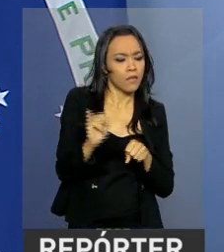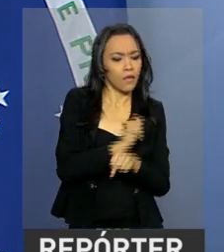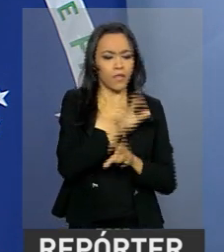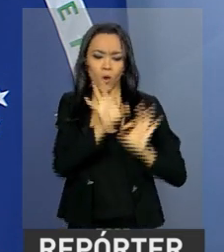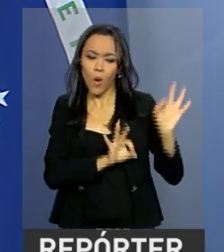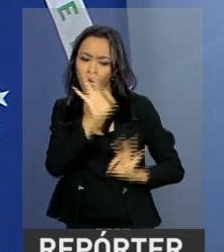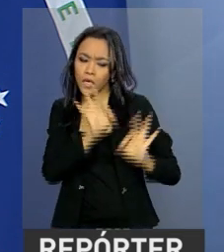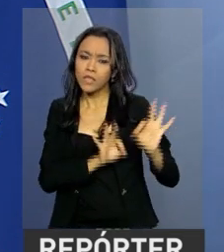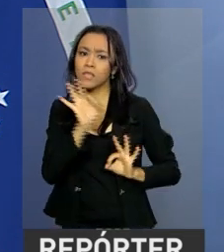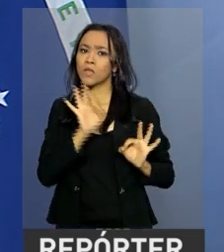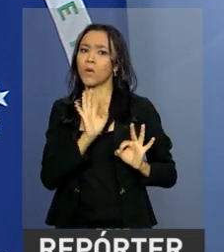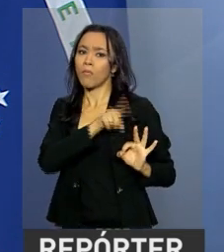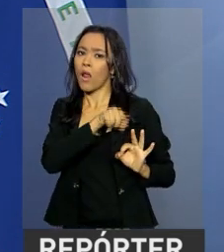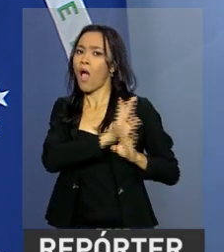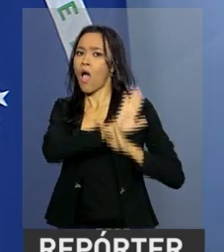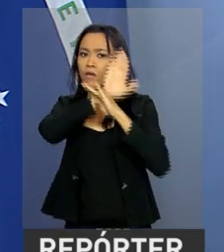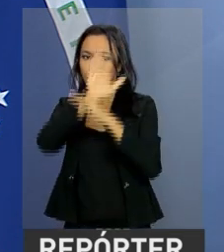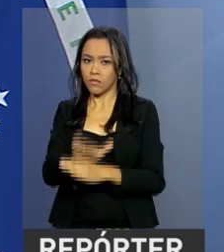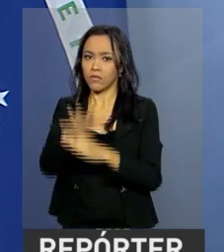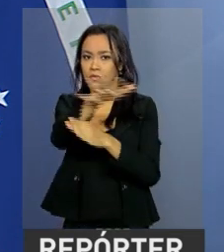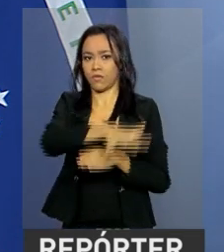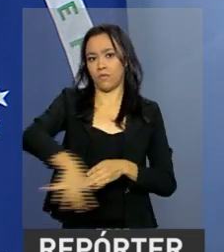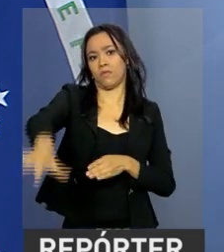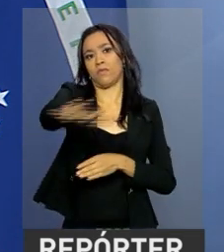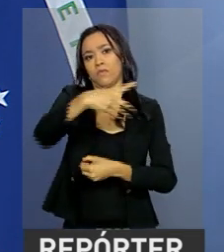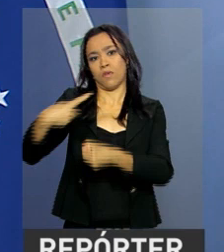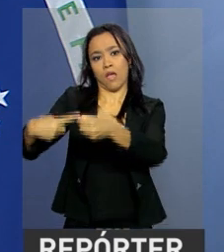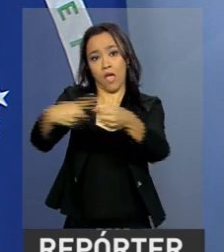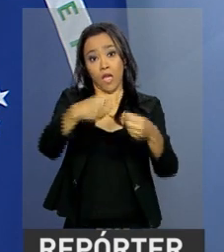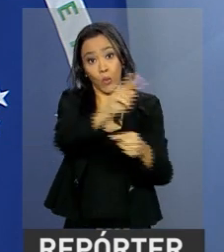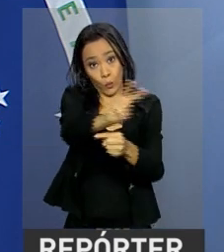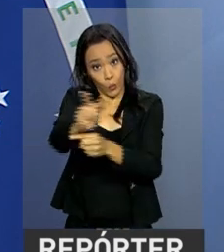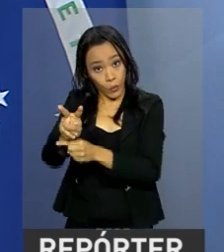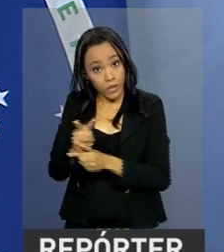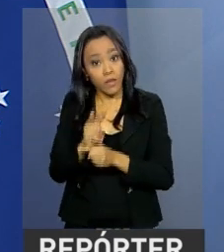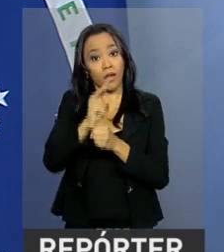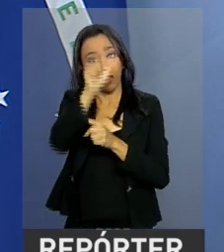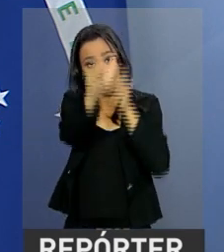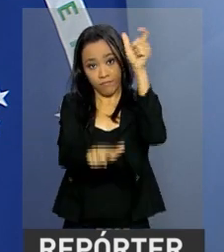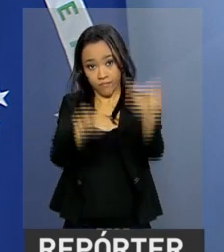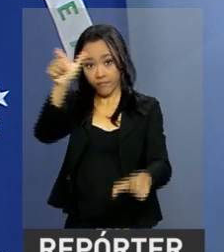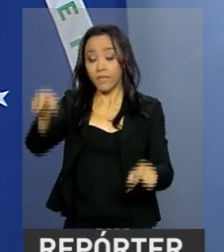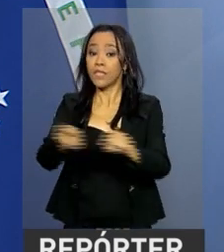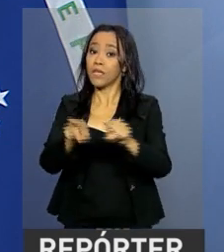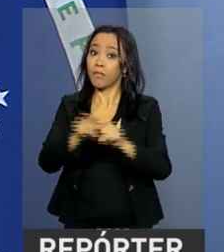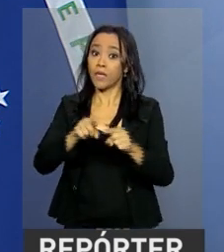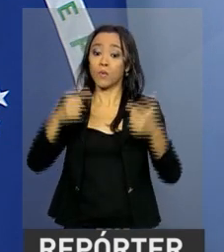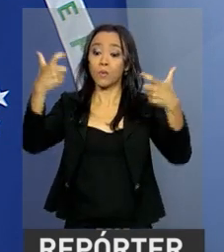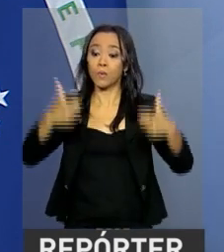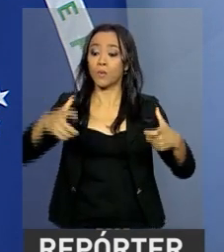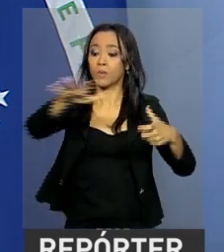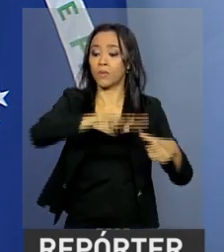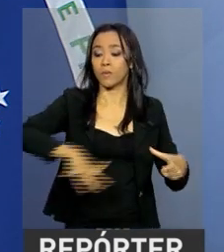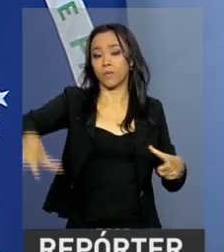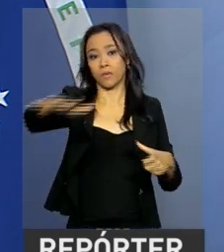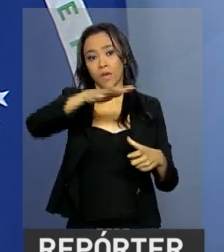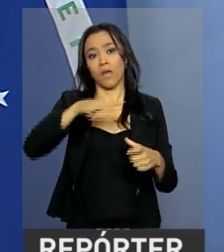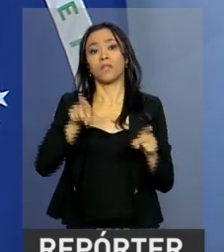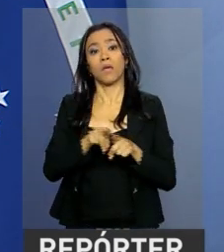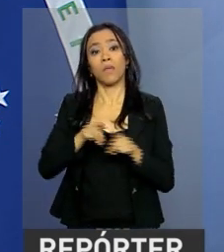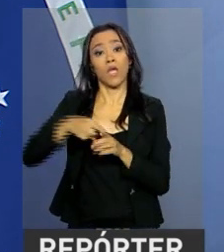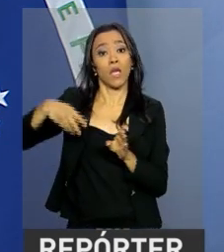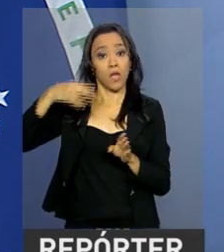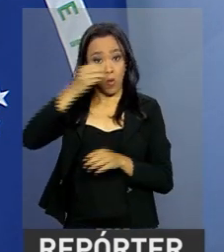necessárias para que se evitem riscos renovados à vida e ao meio ambiente. Nessa perspectiva, orientou